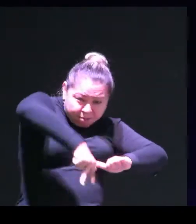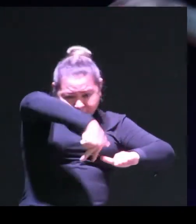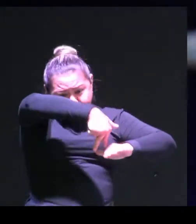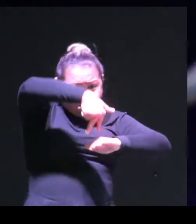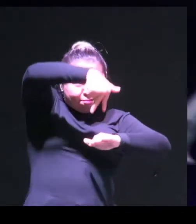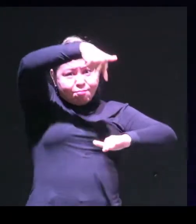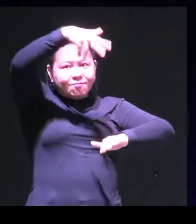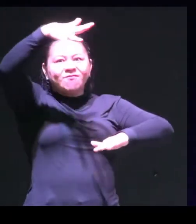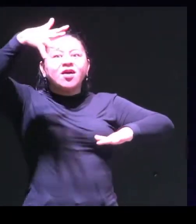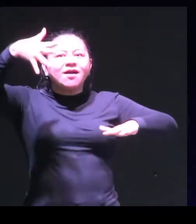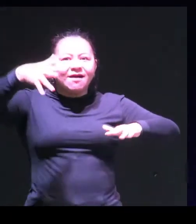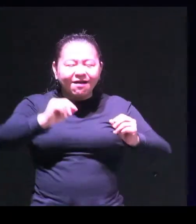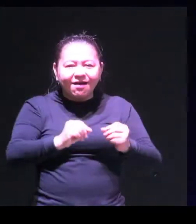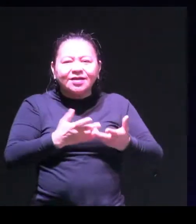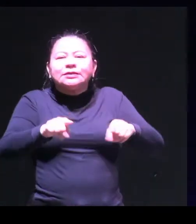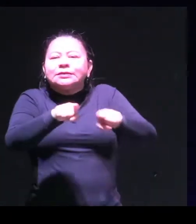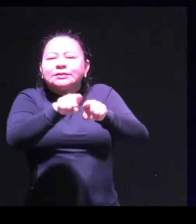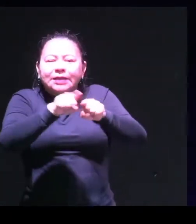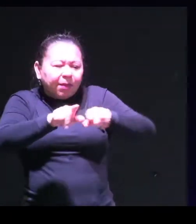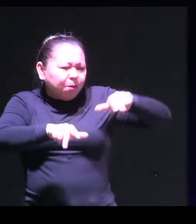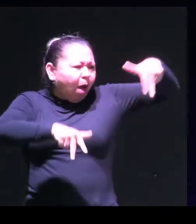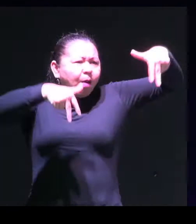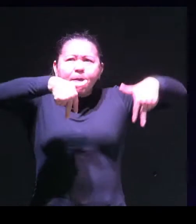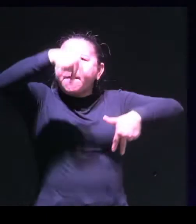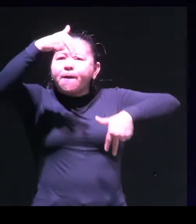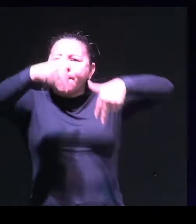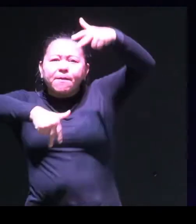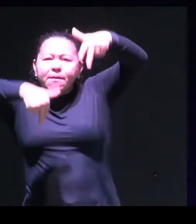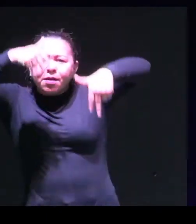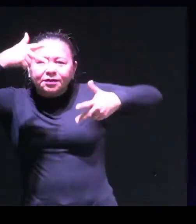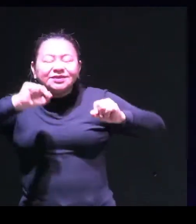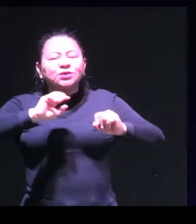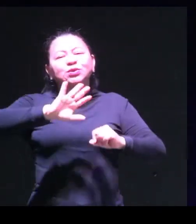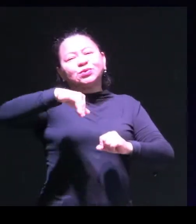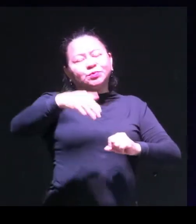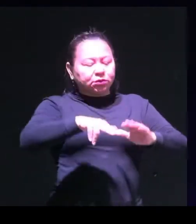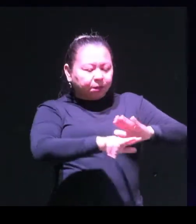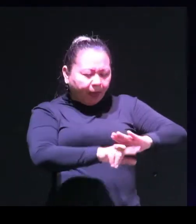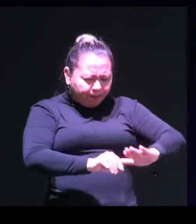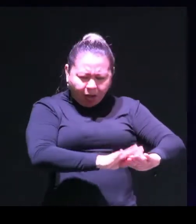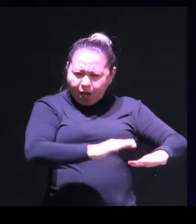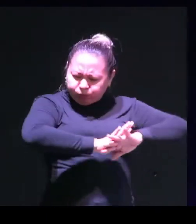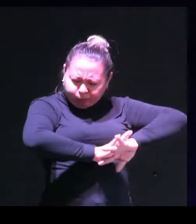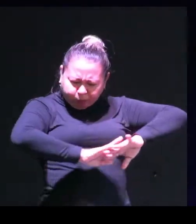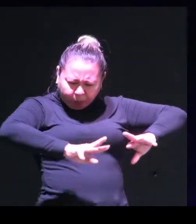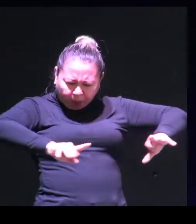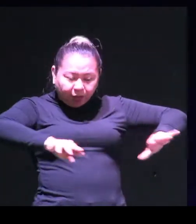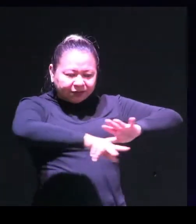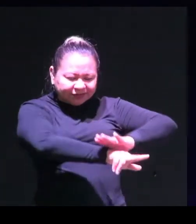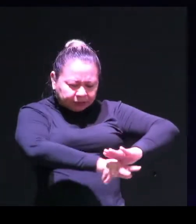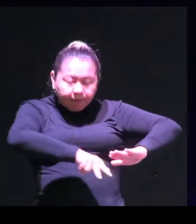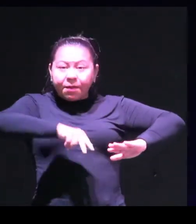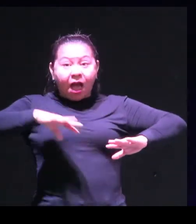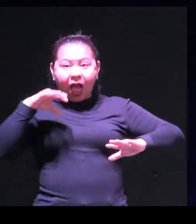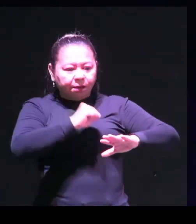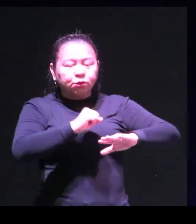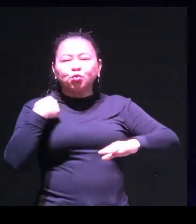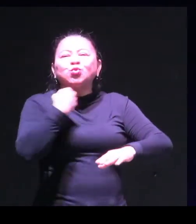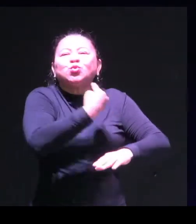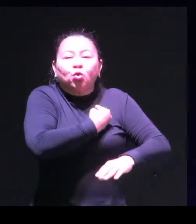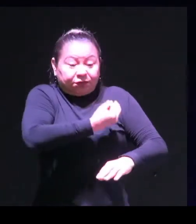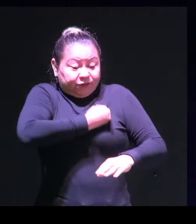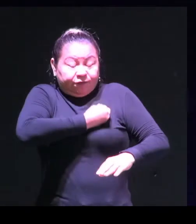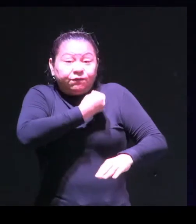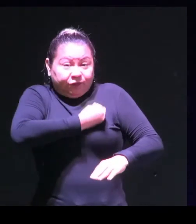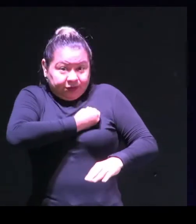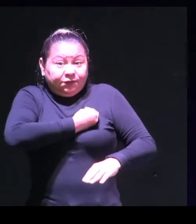que a pedra saiu, e aquele morto vai sair. E quando eles saírem de debaixo da terra, nesse mesmo instante, nós, os